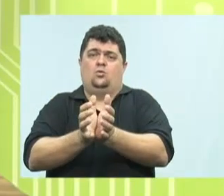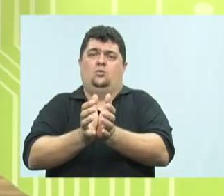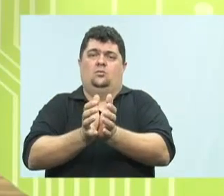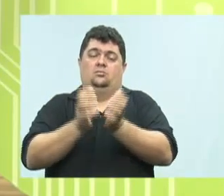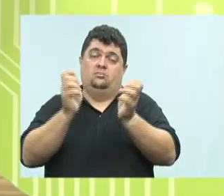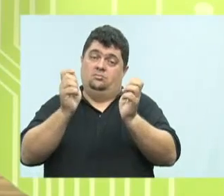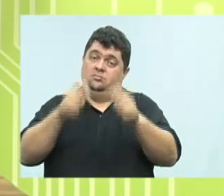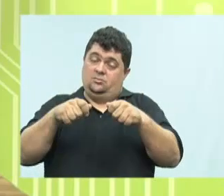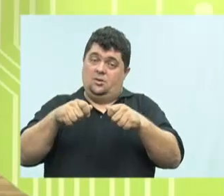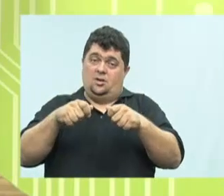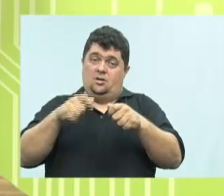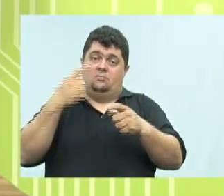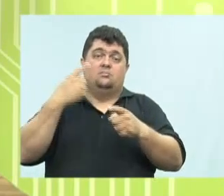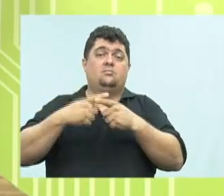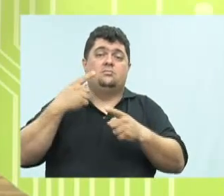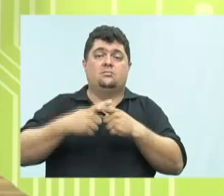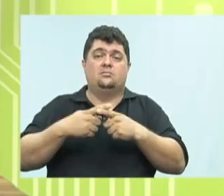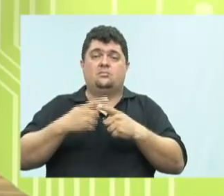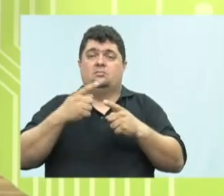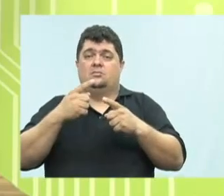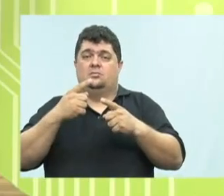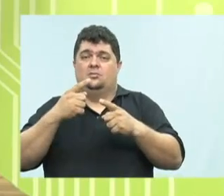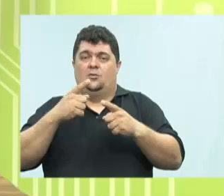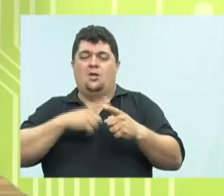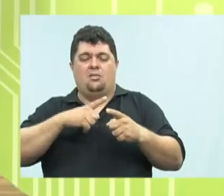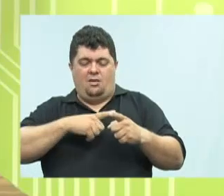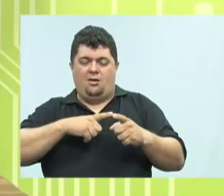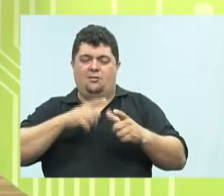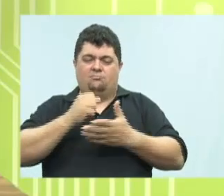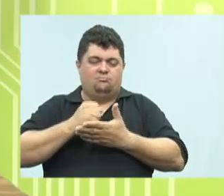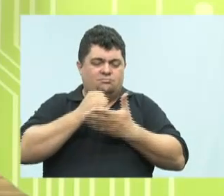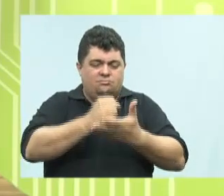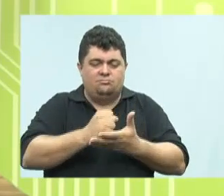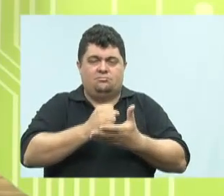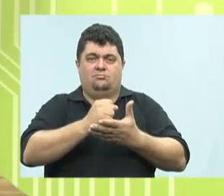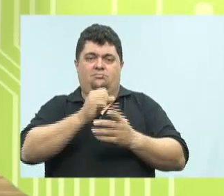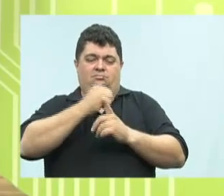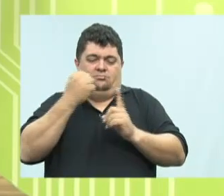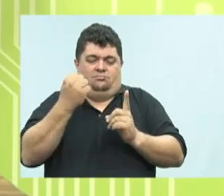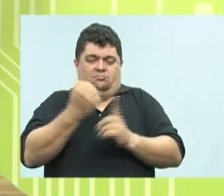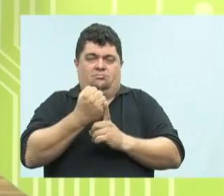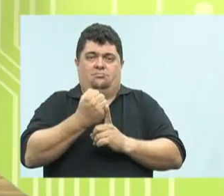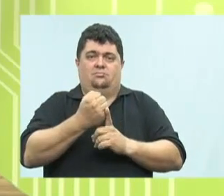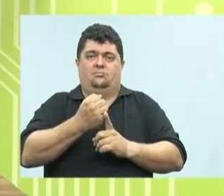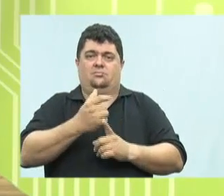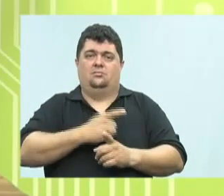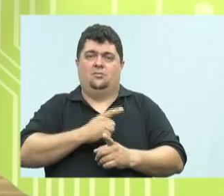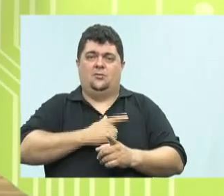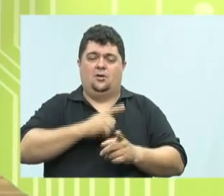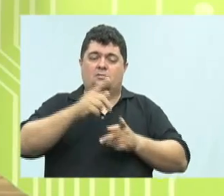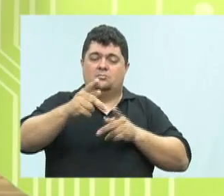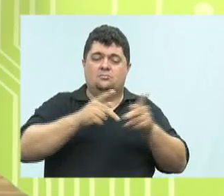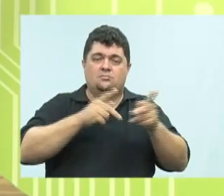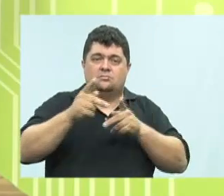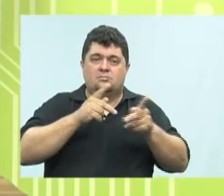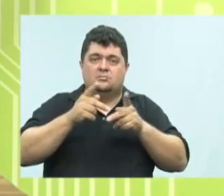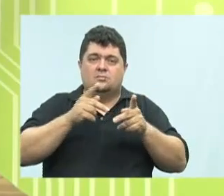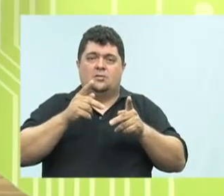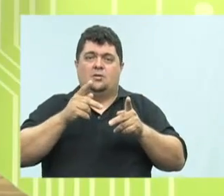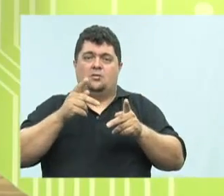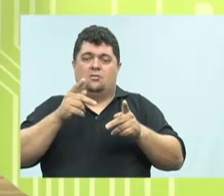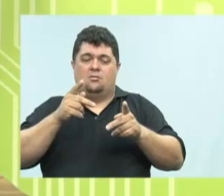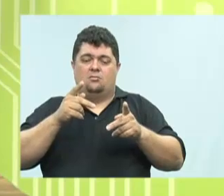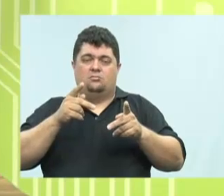possível a partir dessa intervenção local. Por isso que nós tratamos aqui de um projeto de